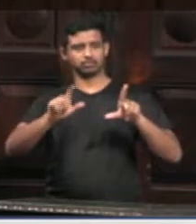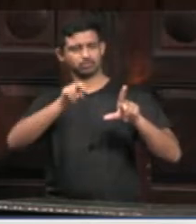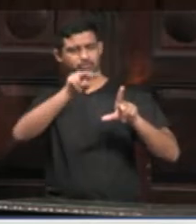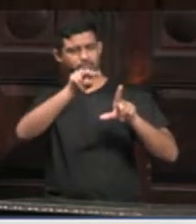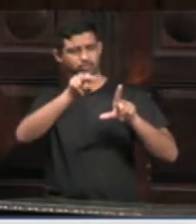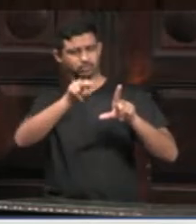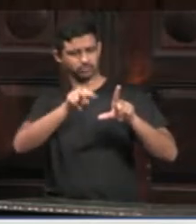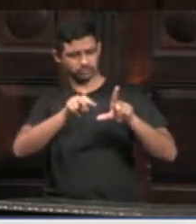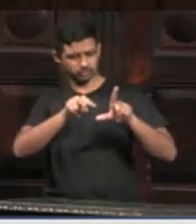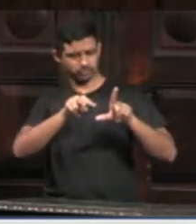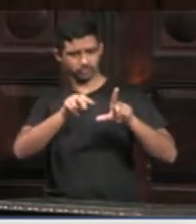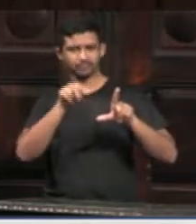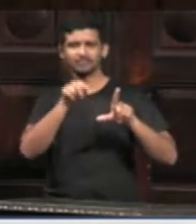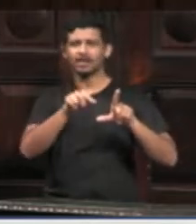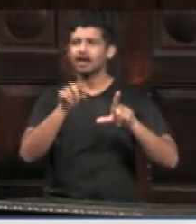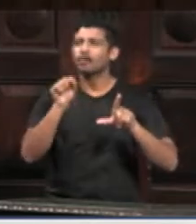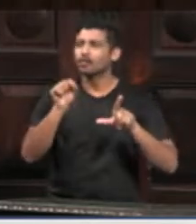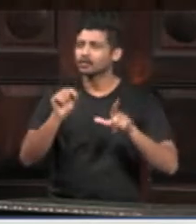onde o